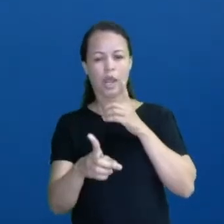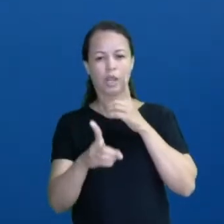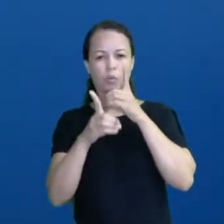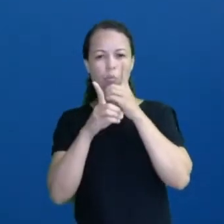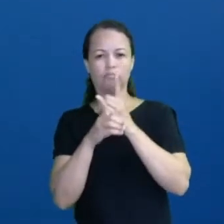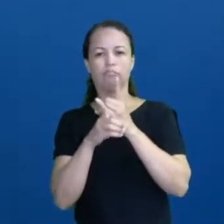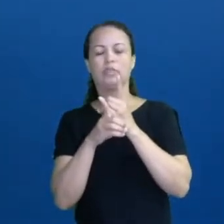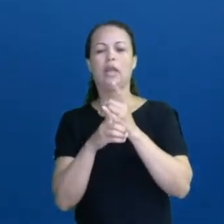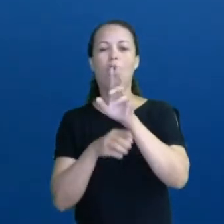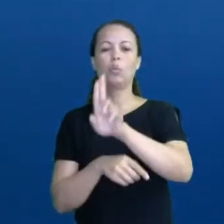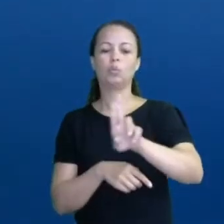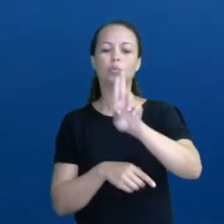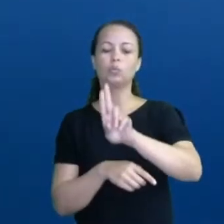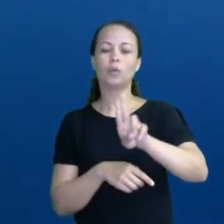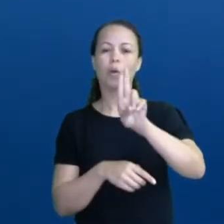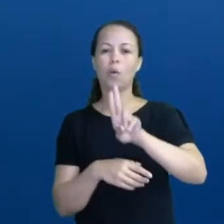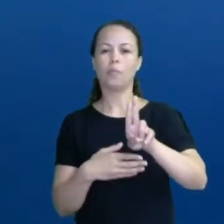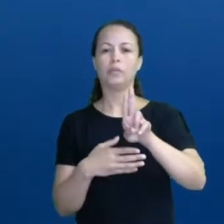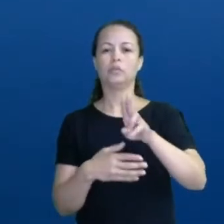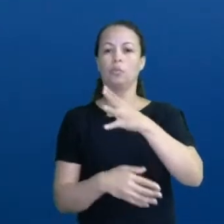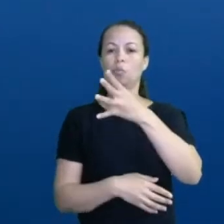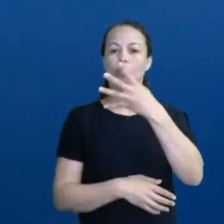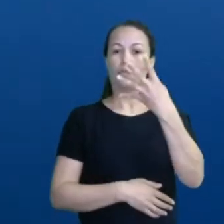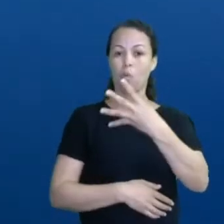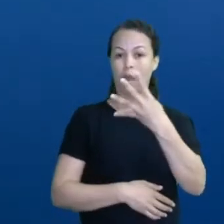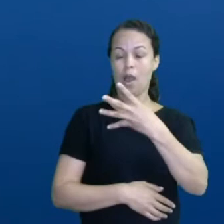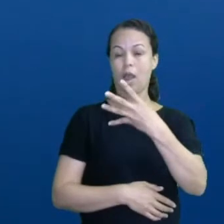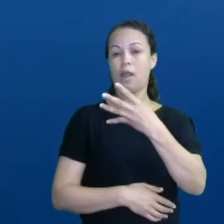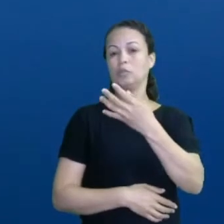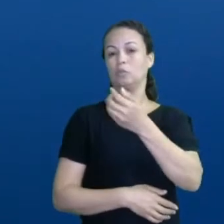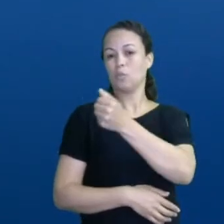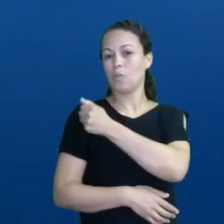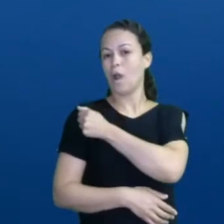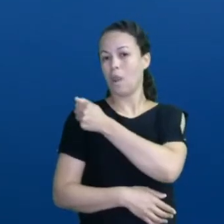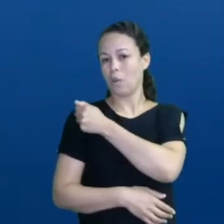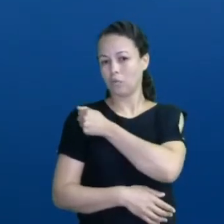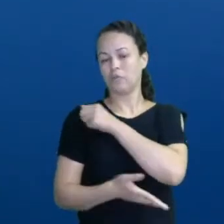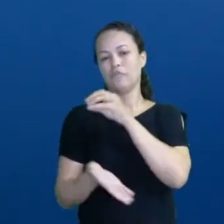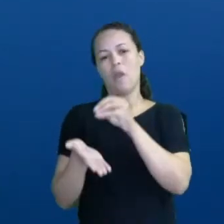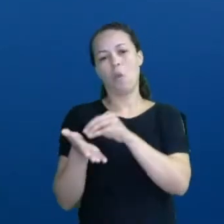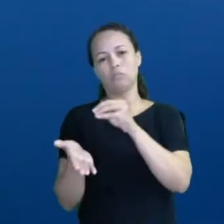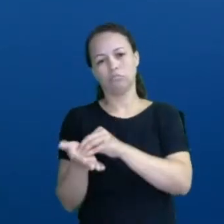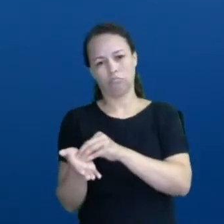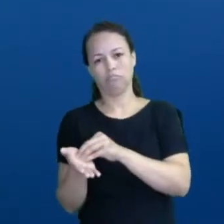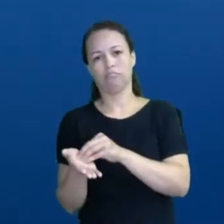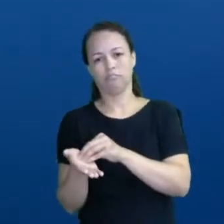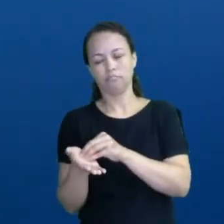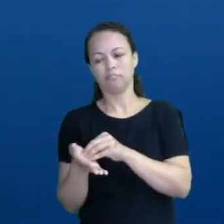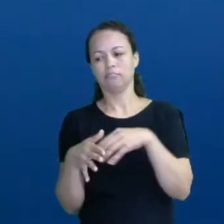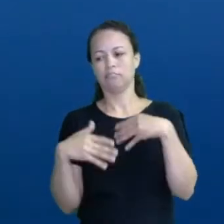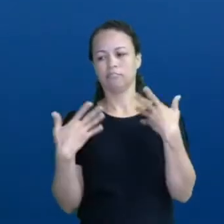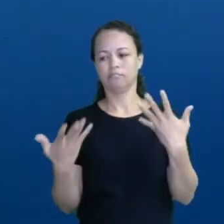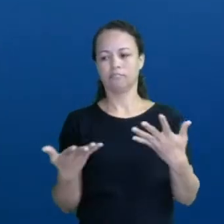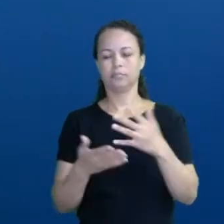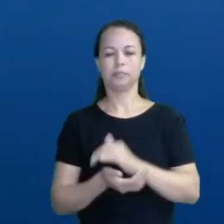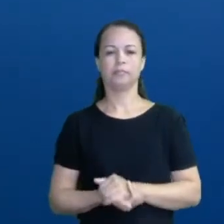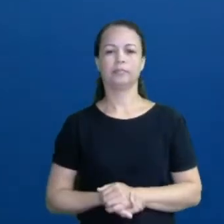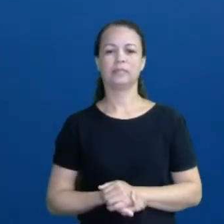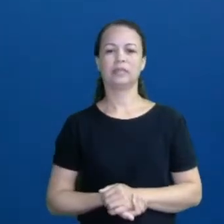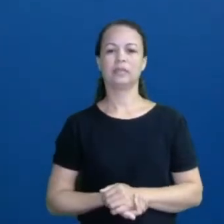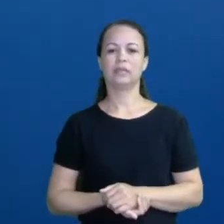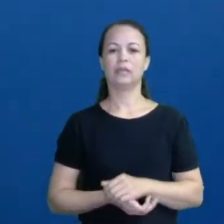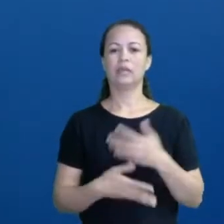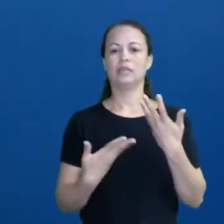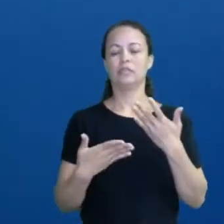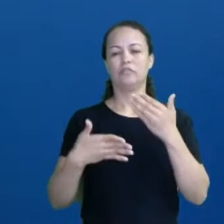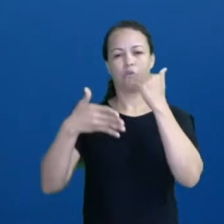o nome daquele 4º aluno que ficou faltando. Qual será o quarto aluno que ficou faltando? Olha, se